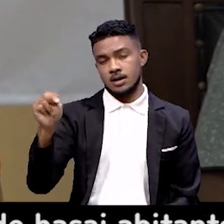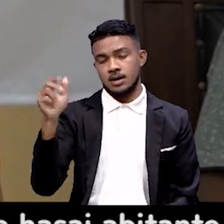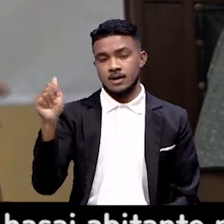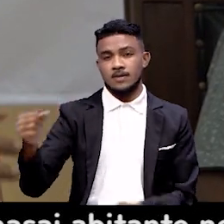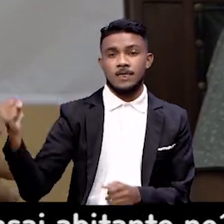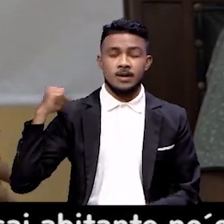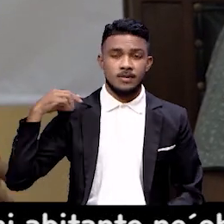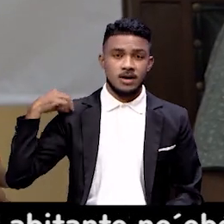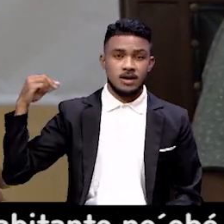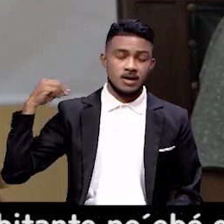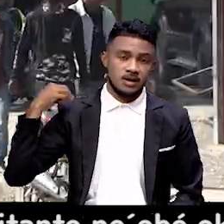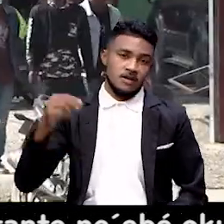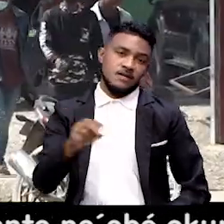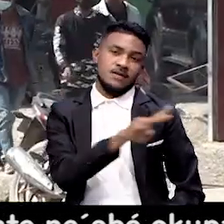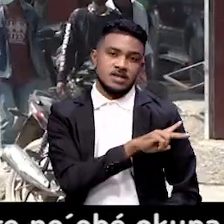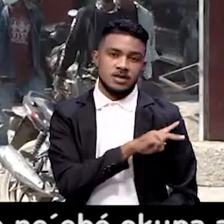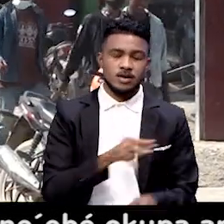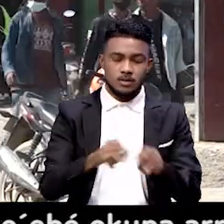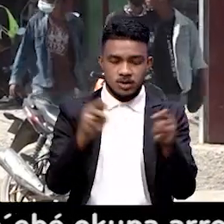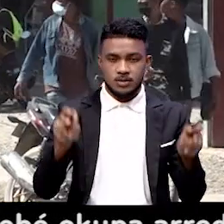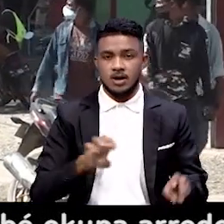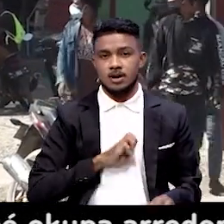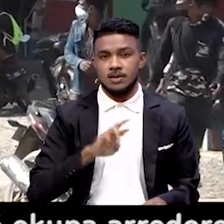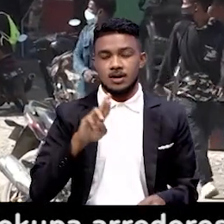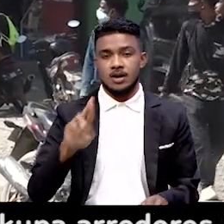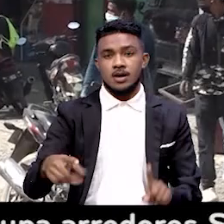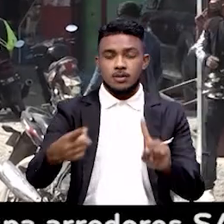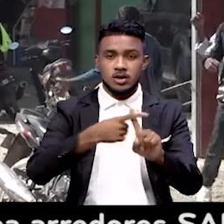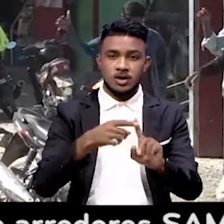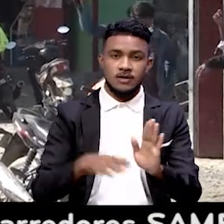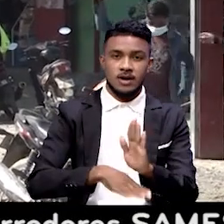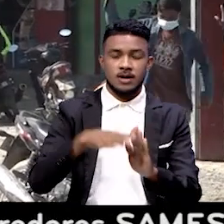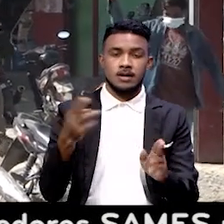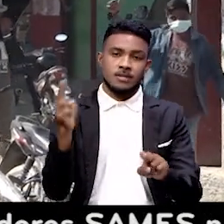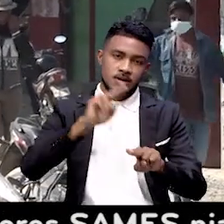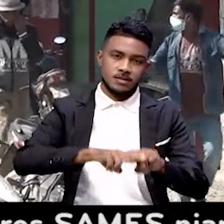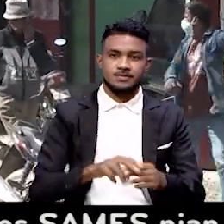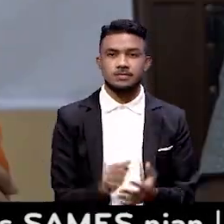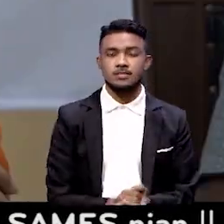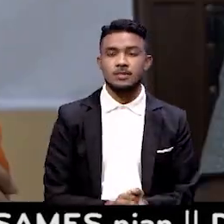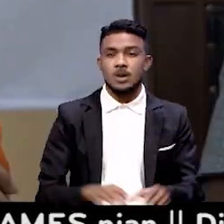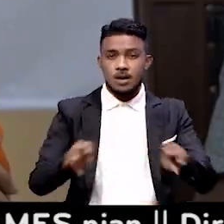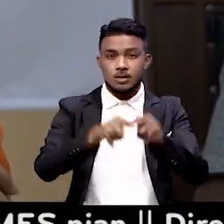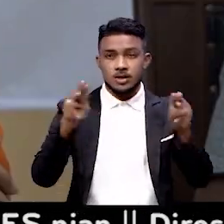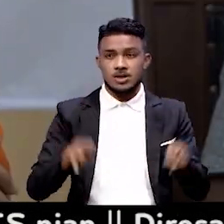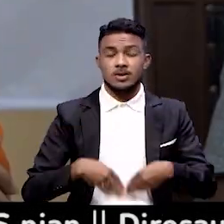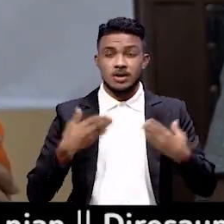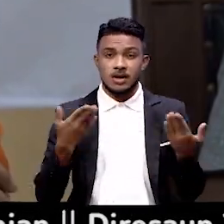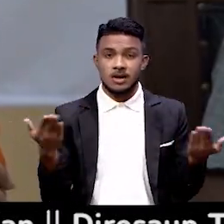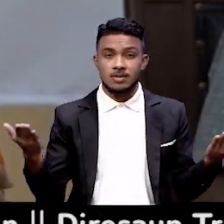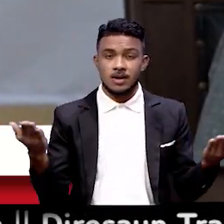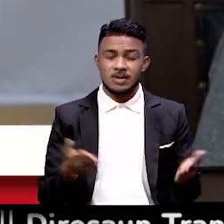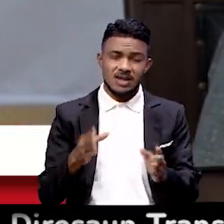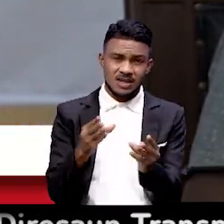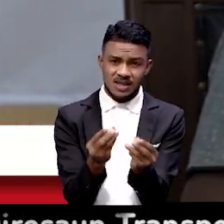a município Hermira, tama caso positivo continua a aumentar. E realmente o município não tem uma cobertura aqui